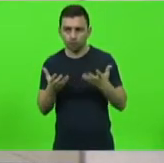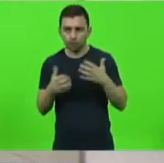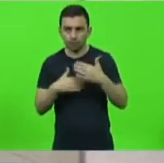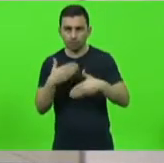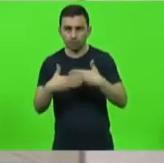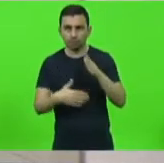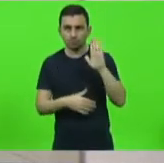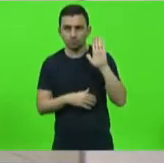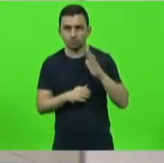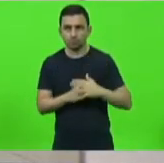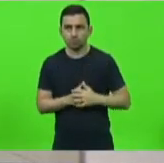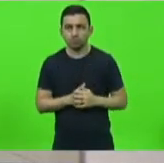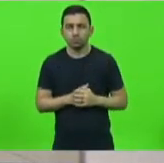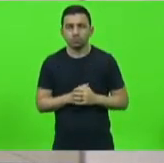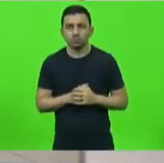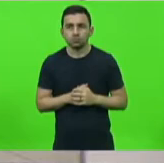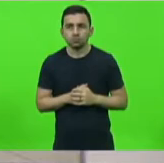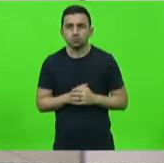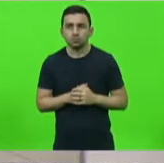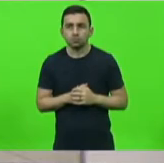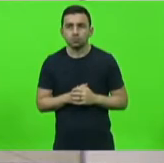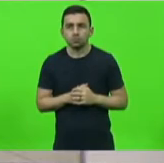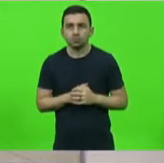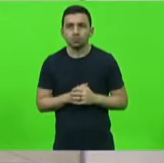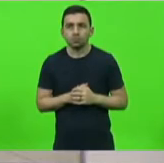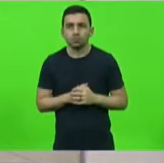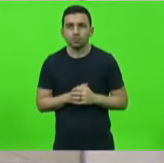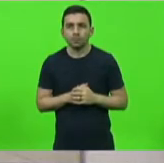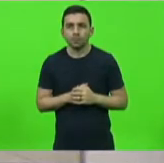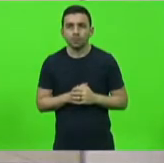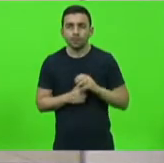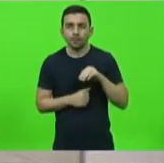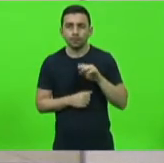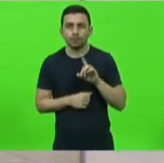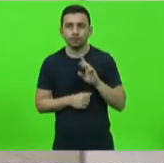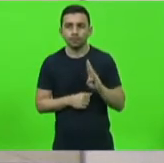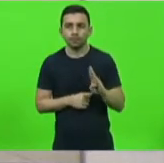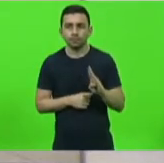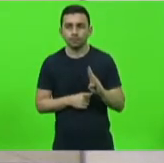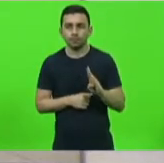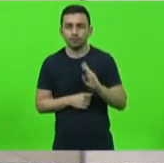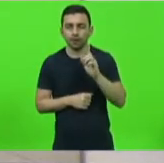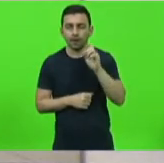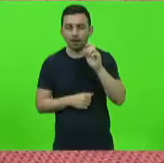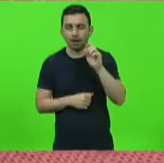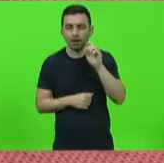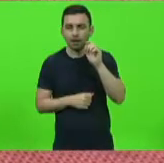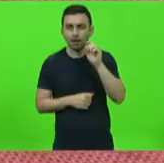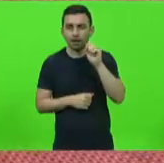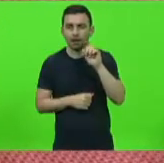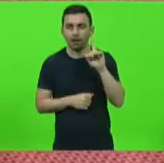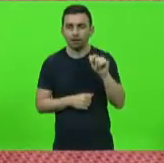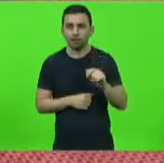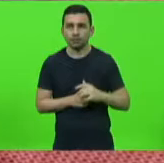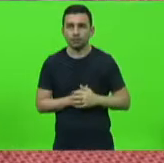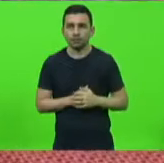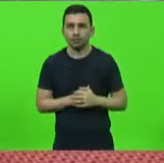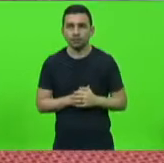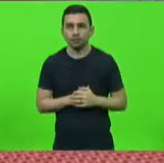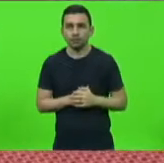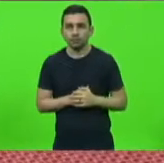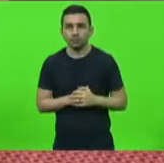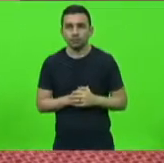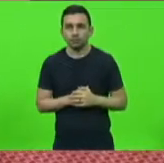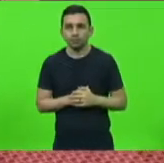voto. Presidente, é só o encaminhamento destaque de voto do MDB com a palavra a deputada Ada de Luca. Não, só uma questão de ordem. É só